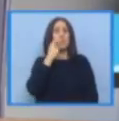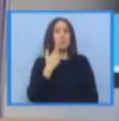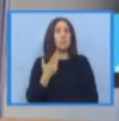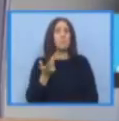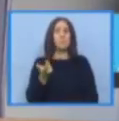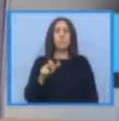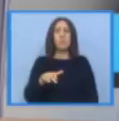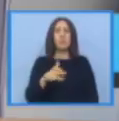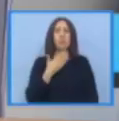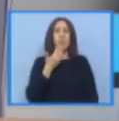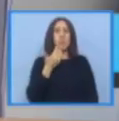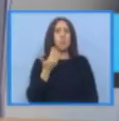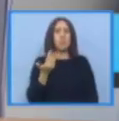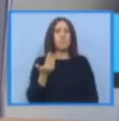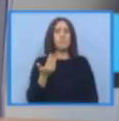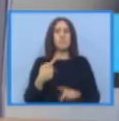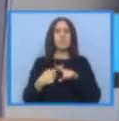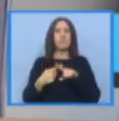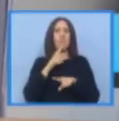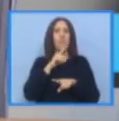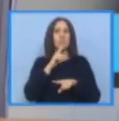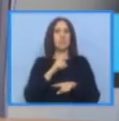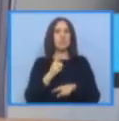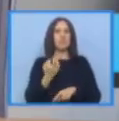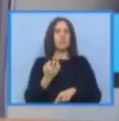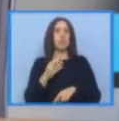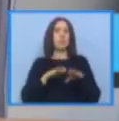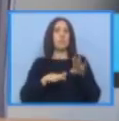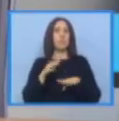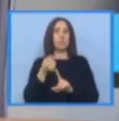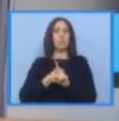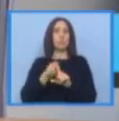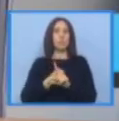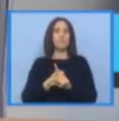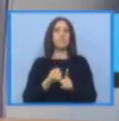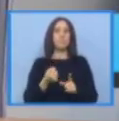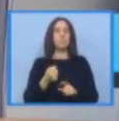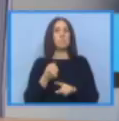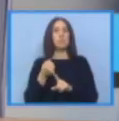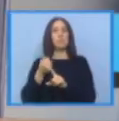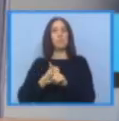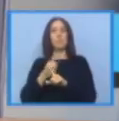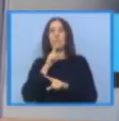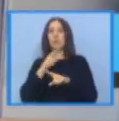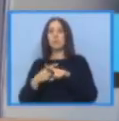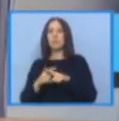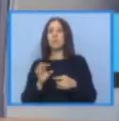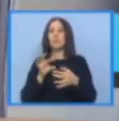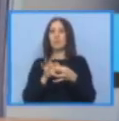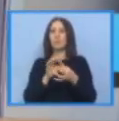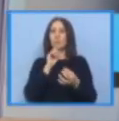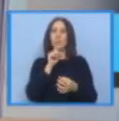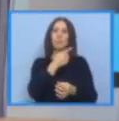ao mínimo interesse que tenta às vezes combater, e por estar a combater um interesse é associado